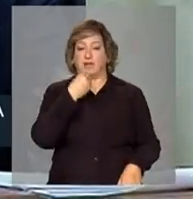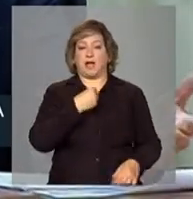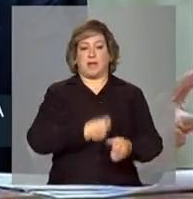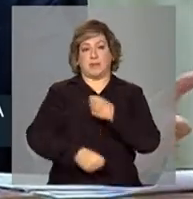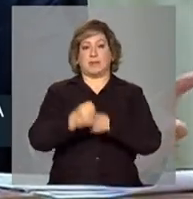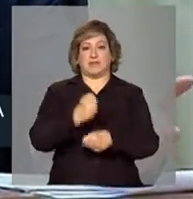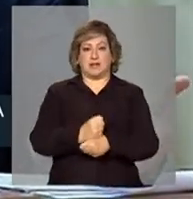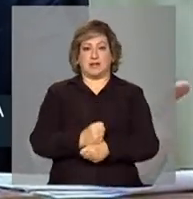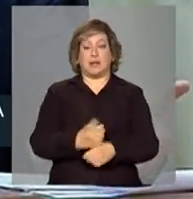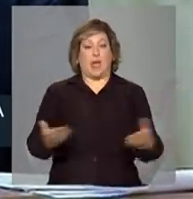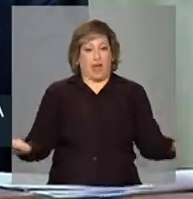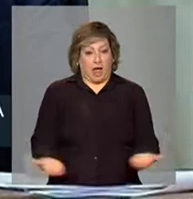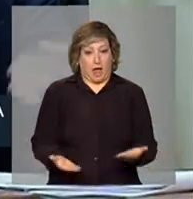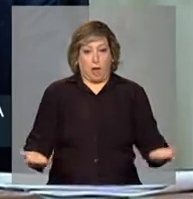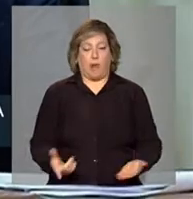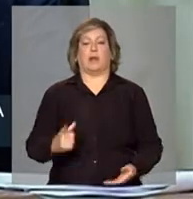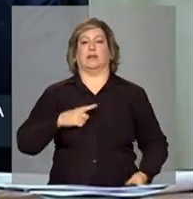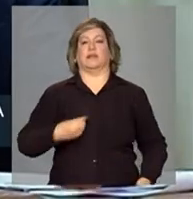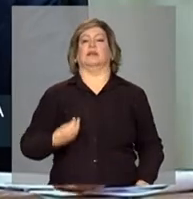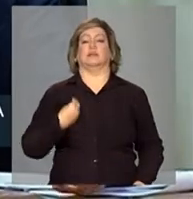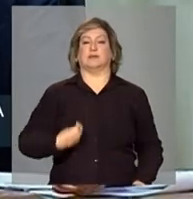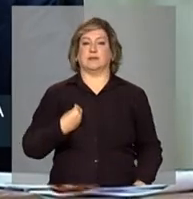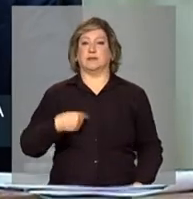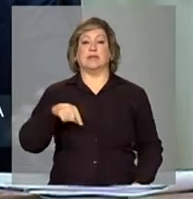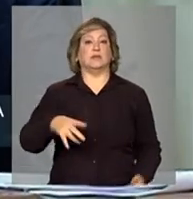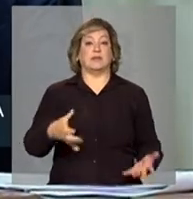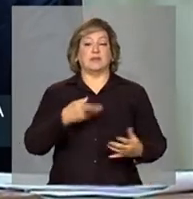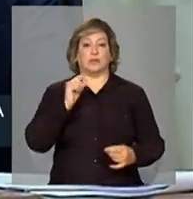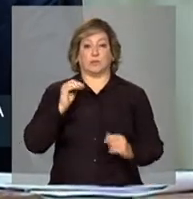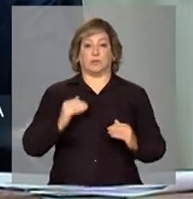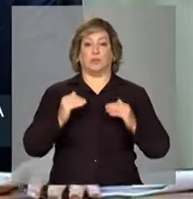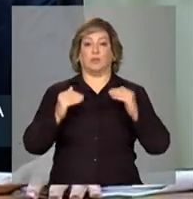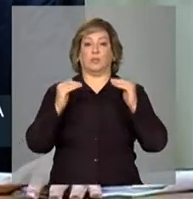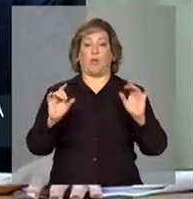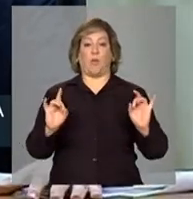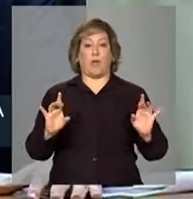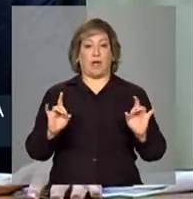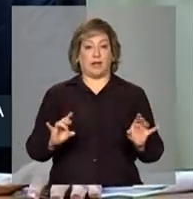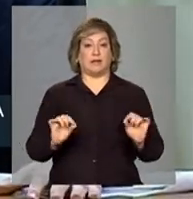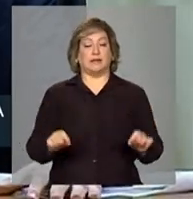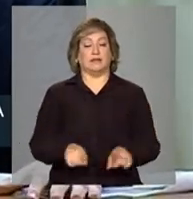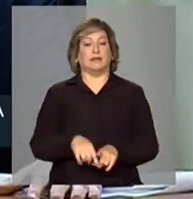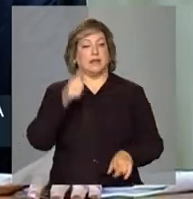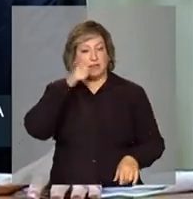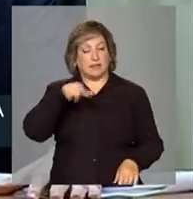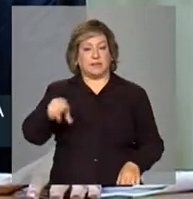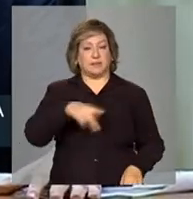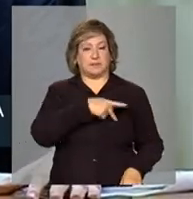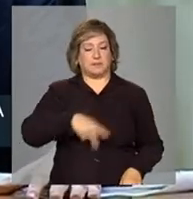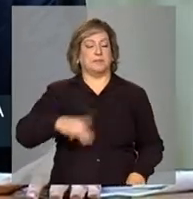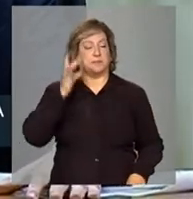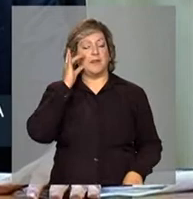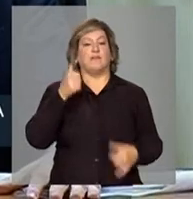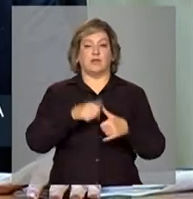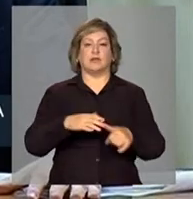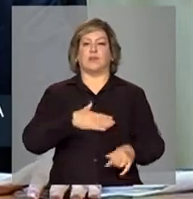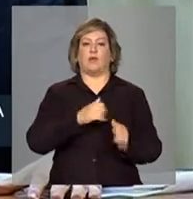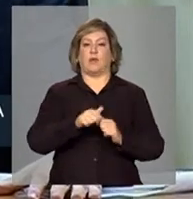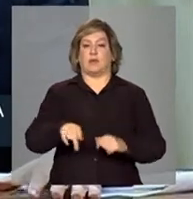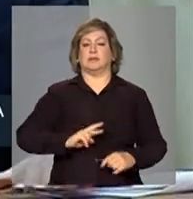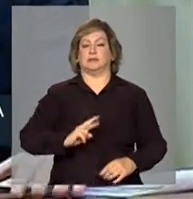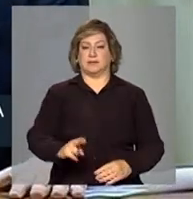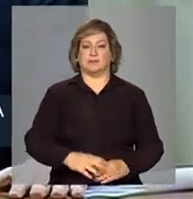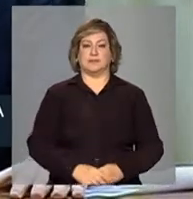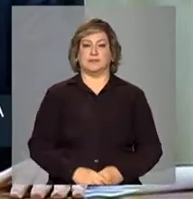então isso está ocorrendo e isto significa um crescimento de qualidade EA presidenta ficou satisfeita com este